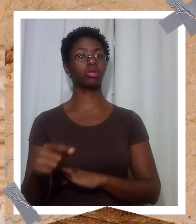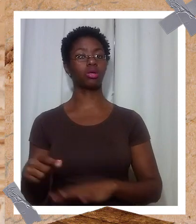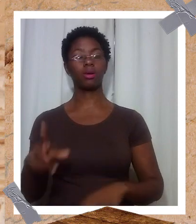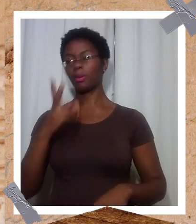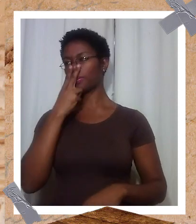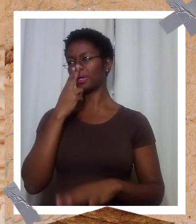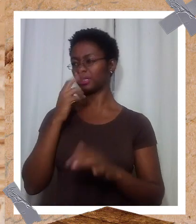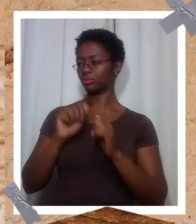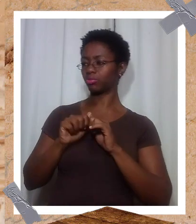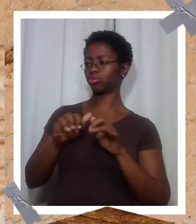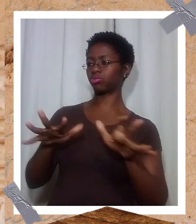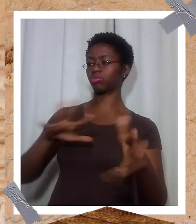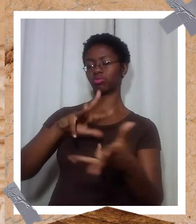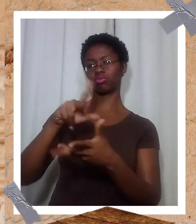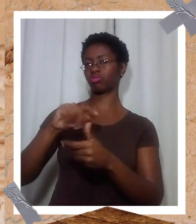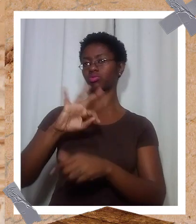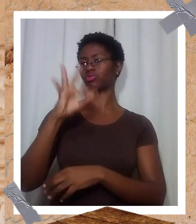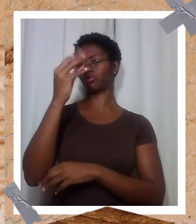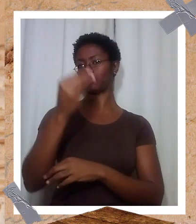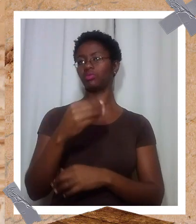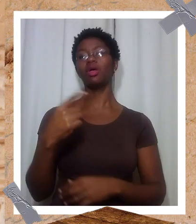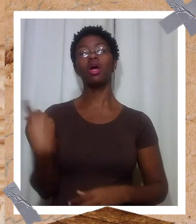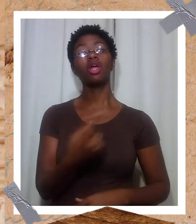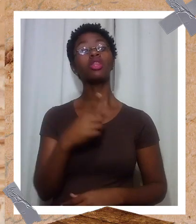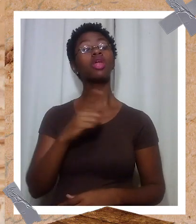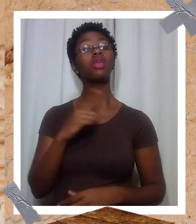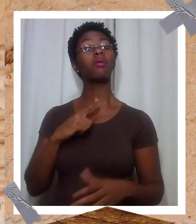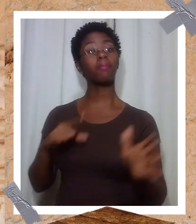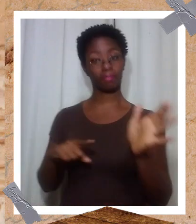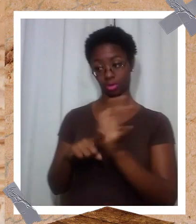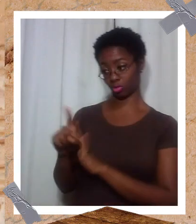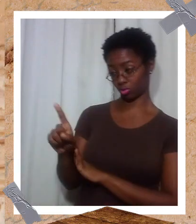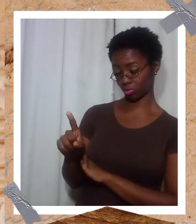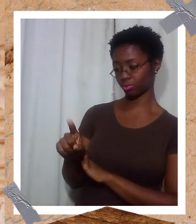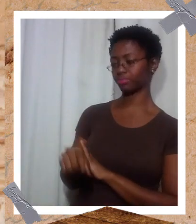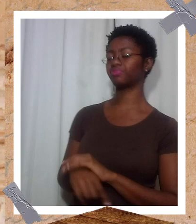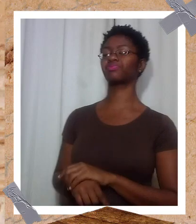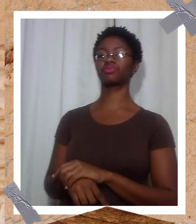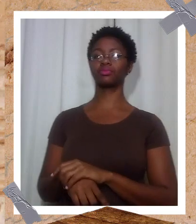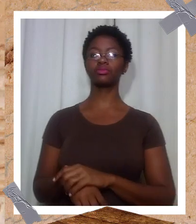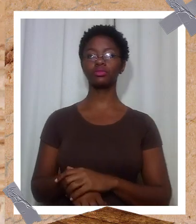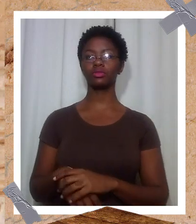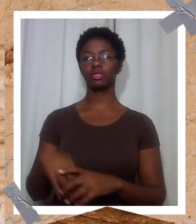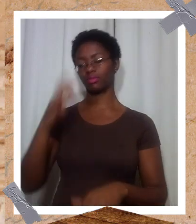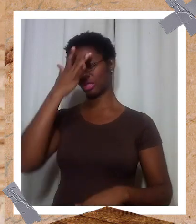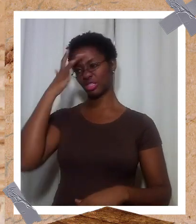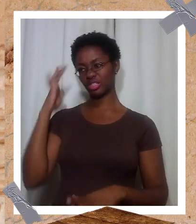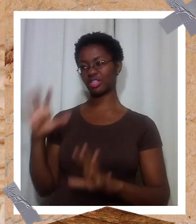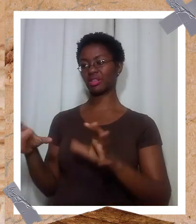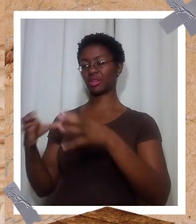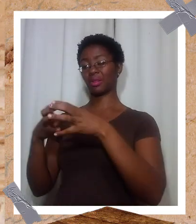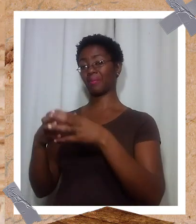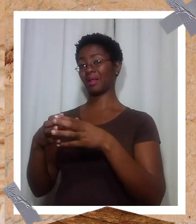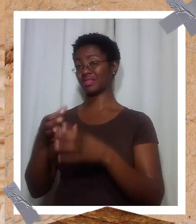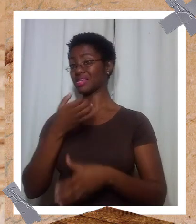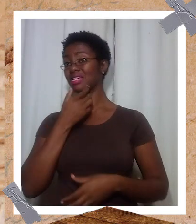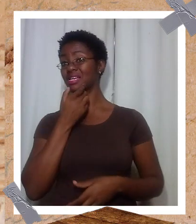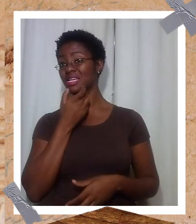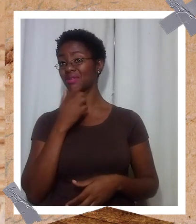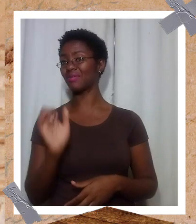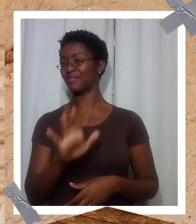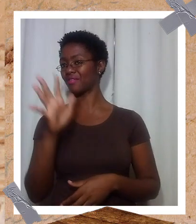todo. Ah, sim. A gente tem uma pergunta de uma pessoa que faz parte dessa galera, mas é do Complexo da Penha. Eu